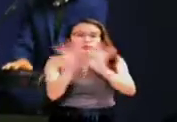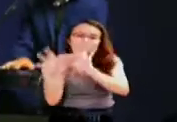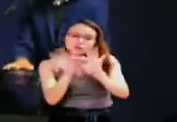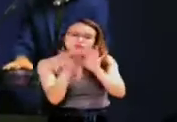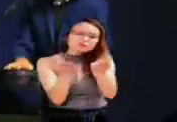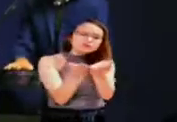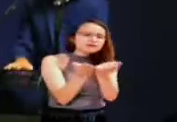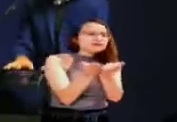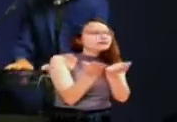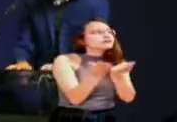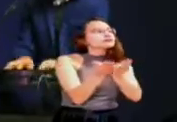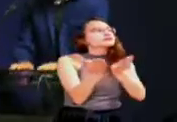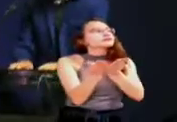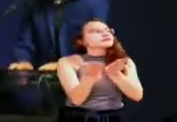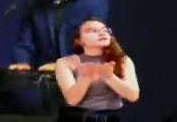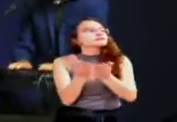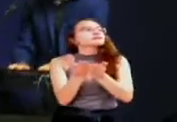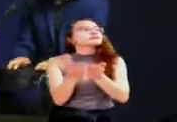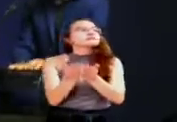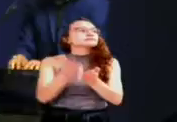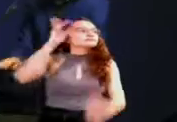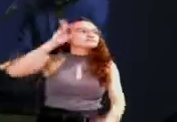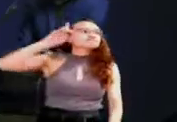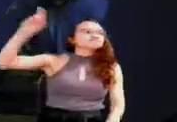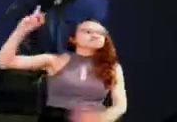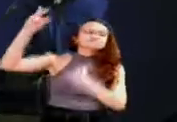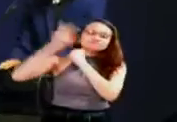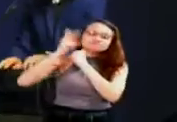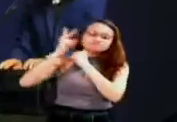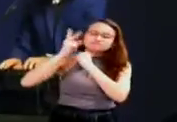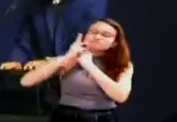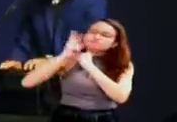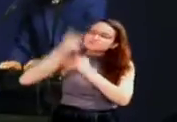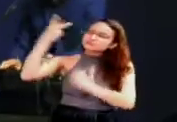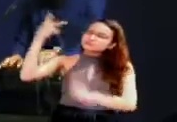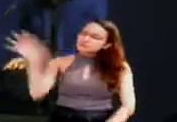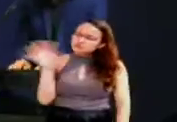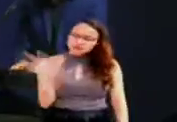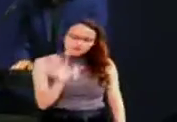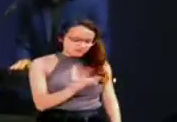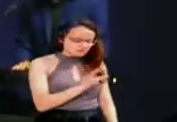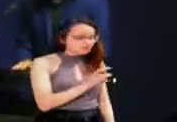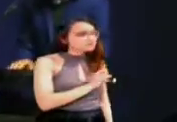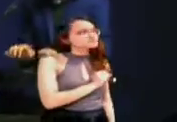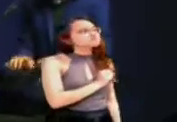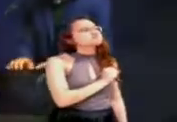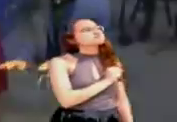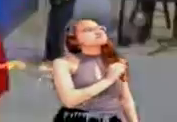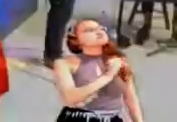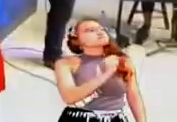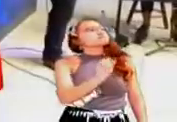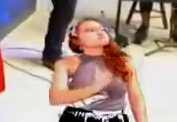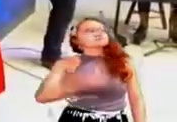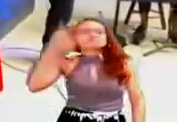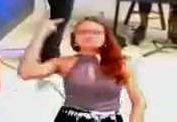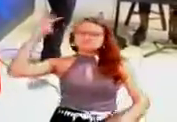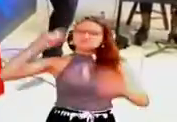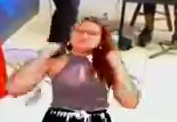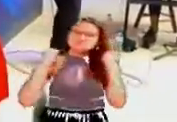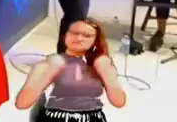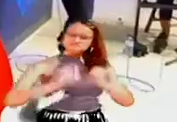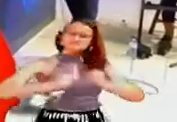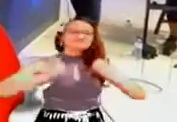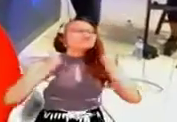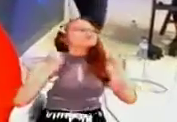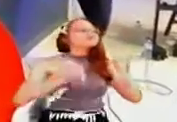crentes, Deus os guarde bem no seu amor, pelo seu poder e